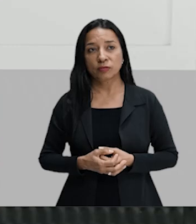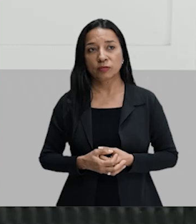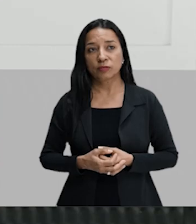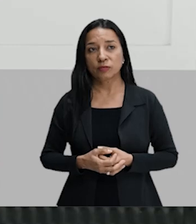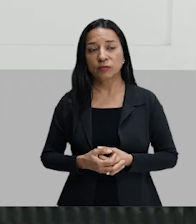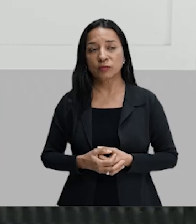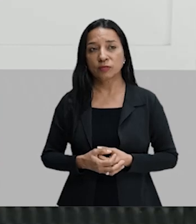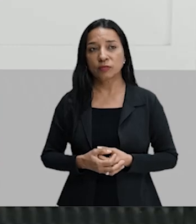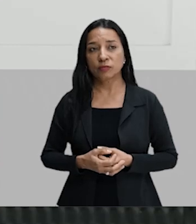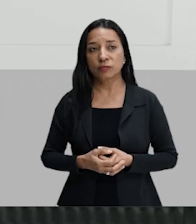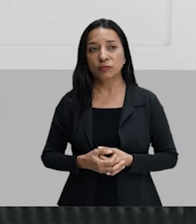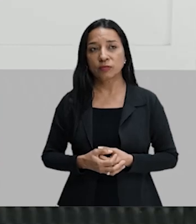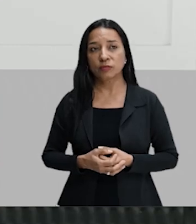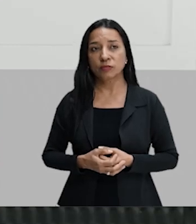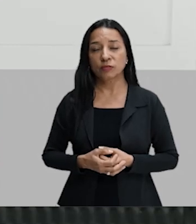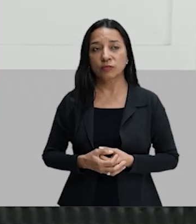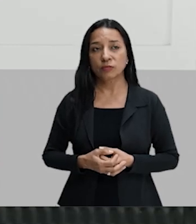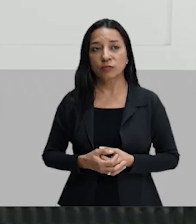da variável